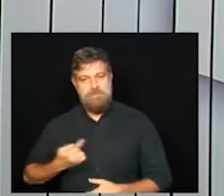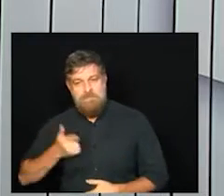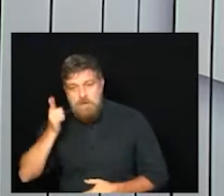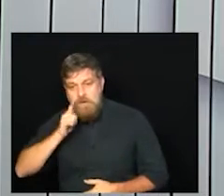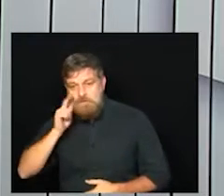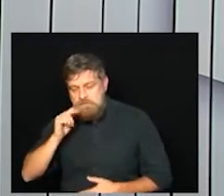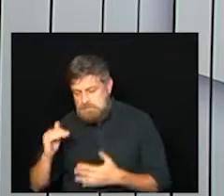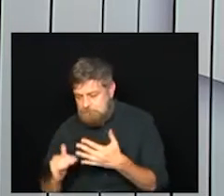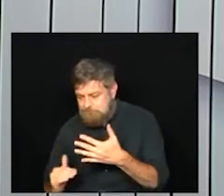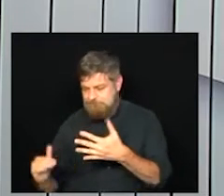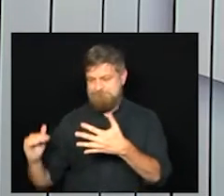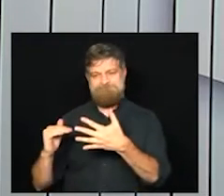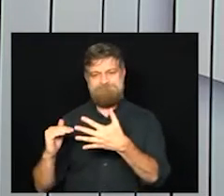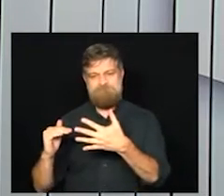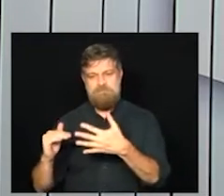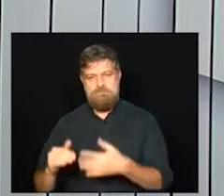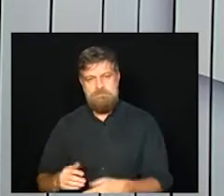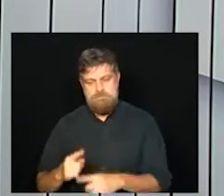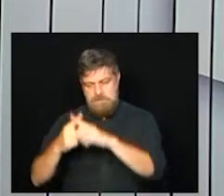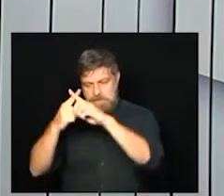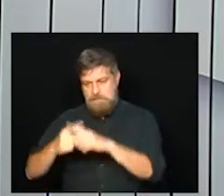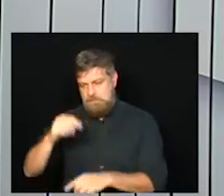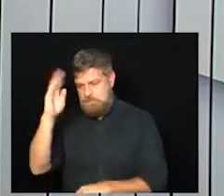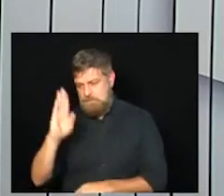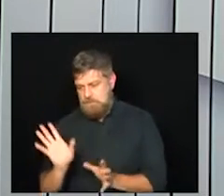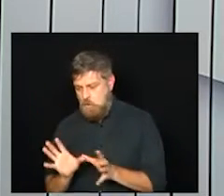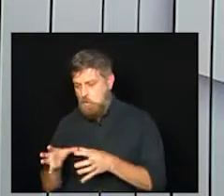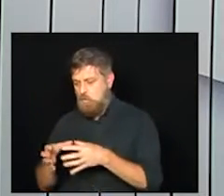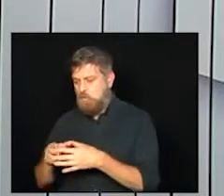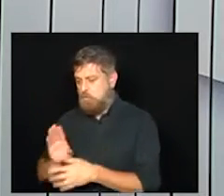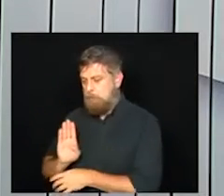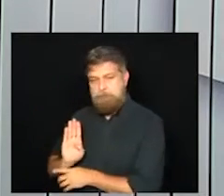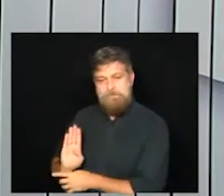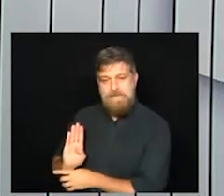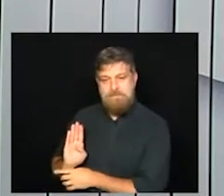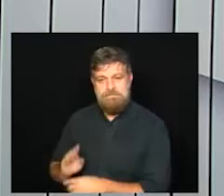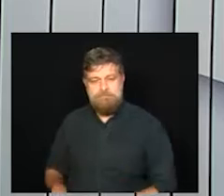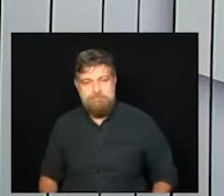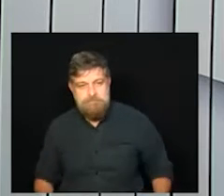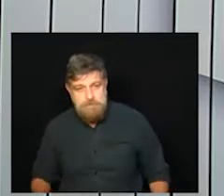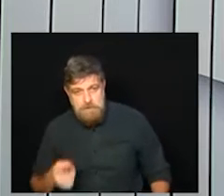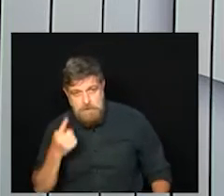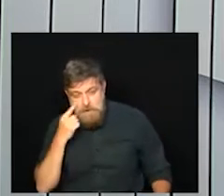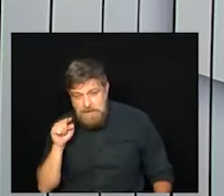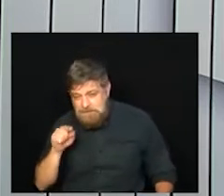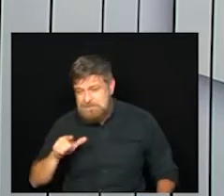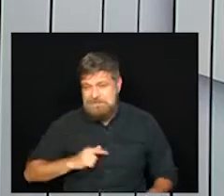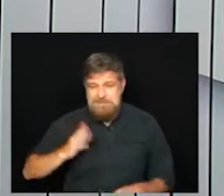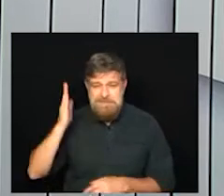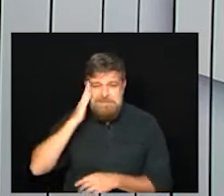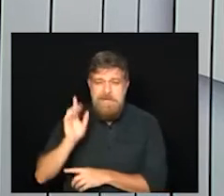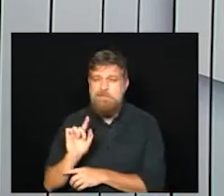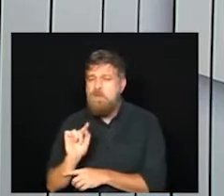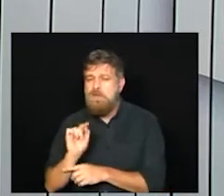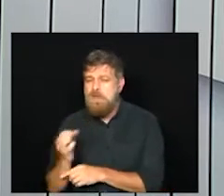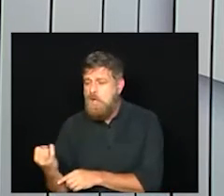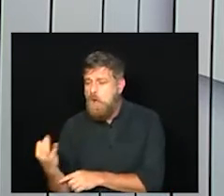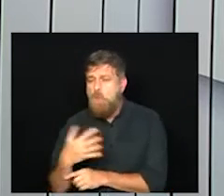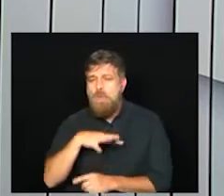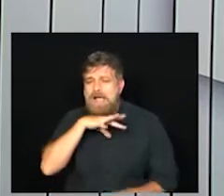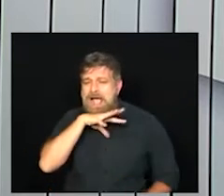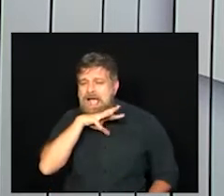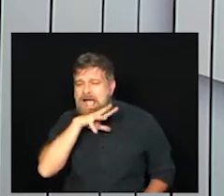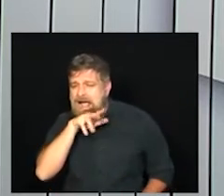se restabelecer no Campeonato Brasileiro da Série B. Olha só, você tem ideia de quantos